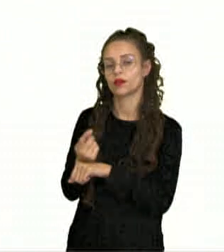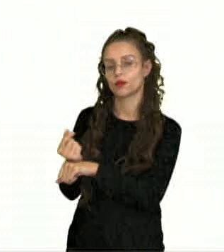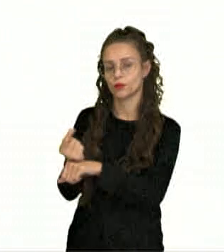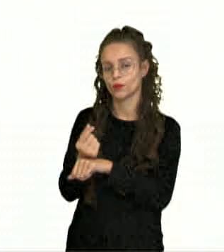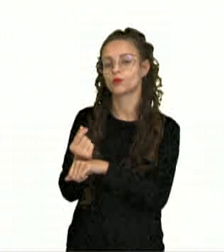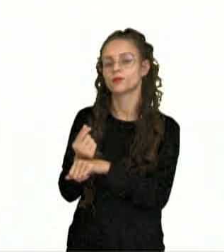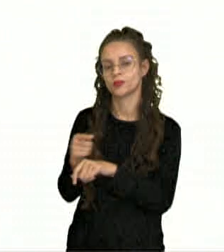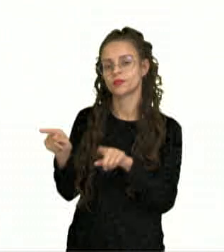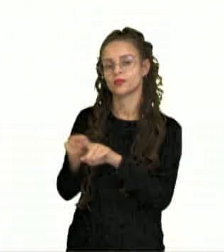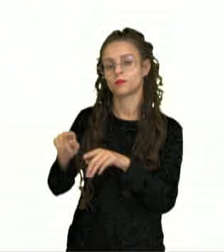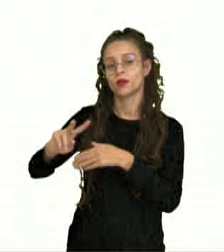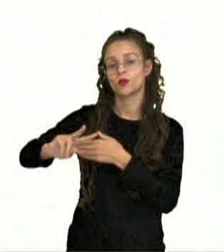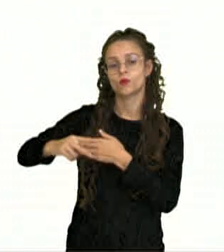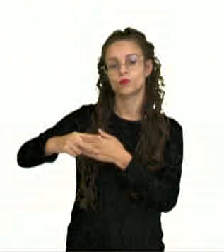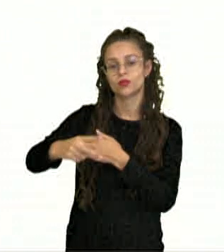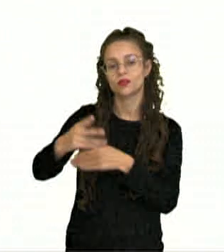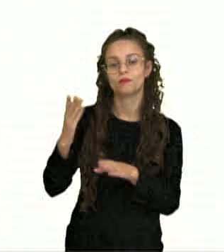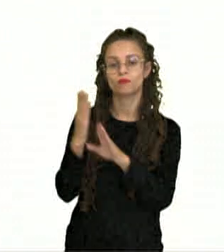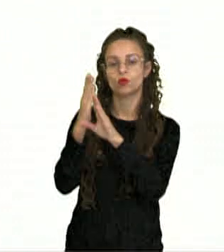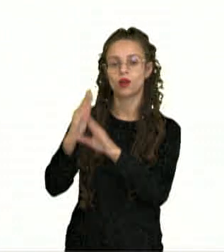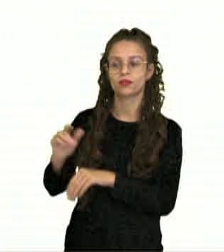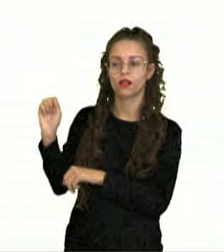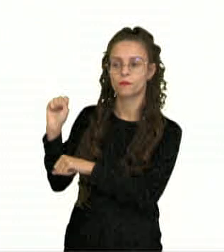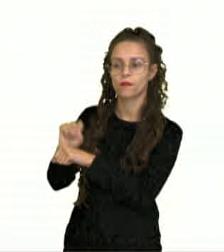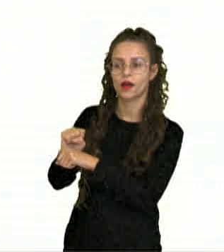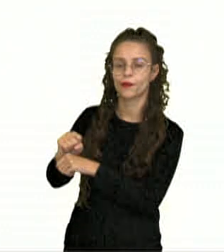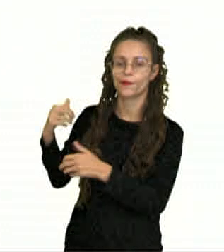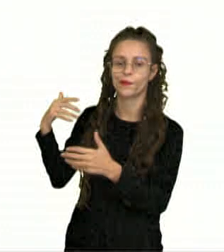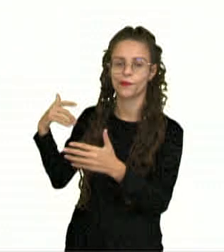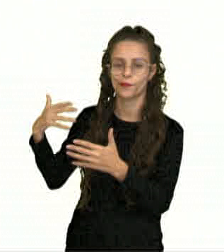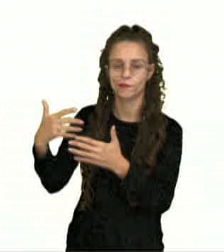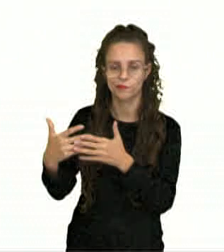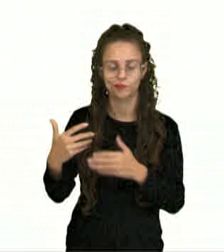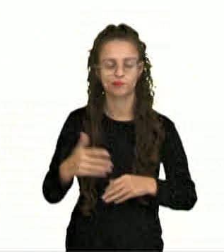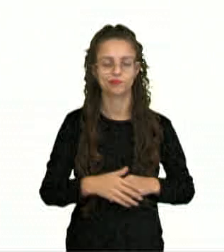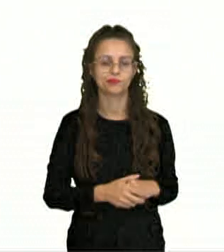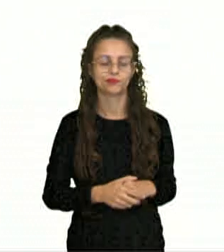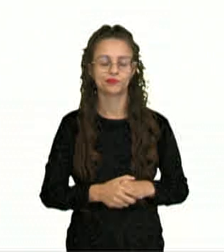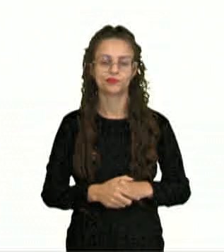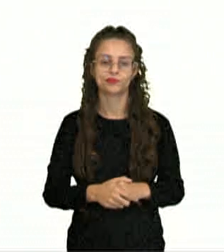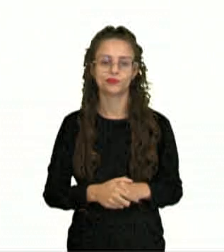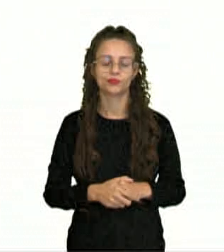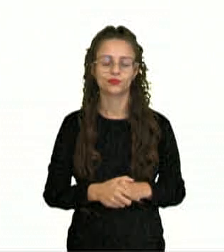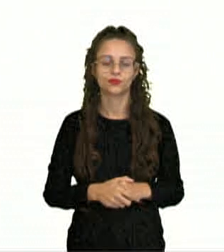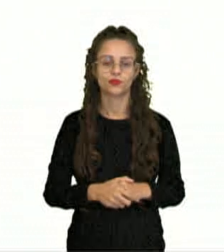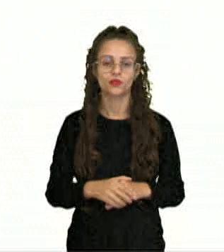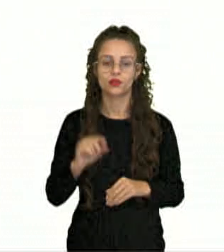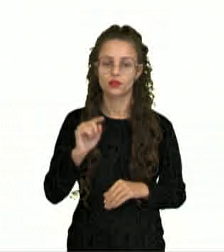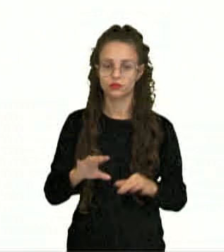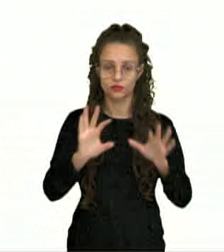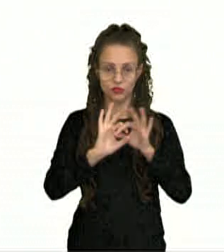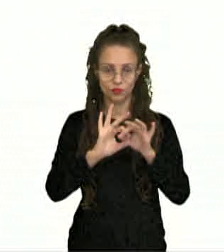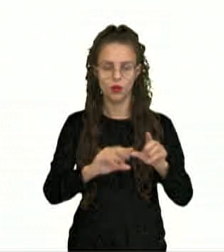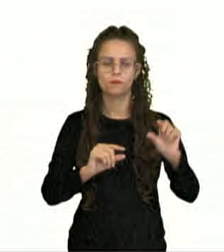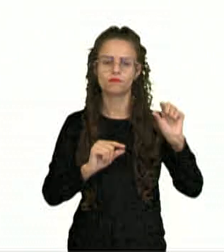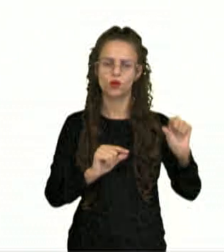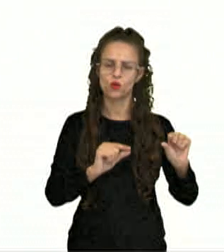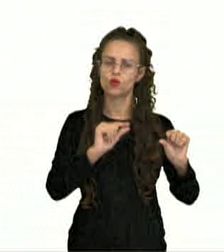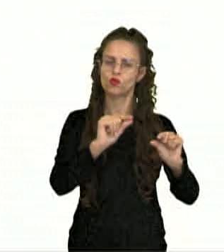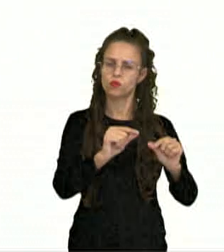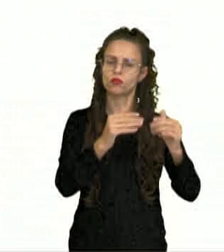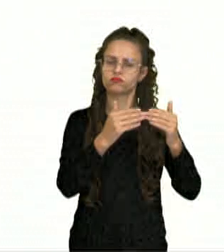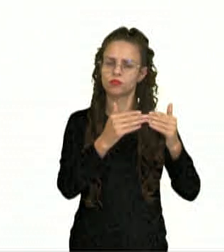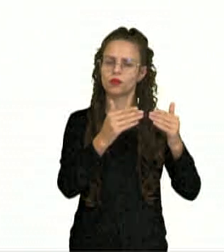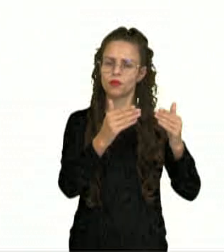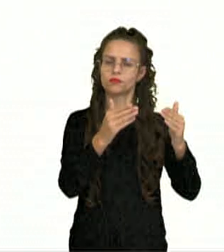e os efeitos de uma longa paralisia produtiva. Na teoria, permitir de forma gradual a